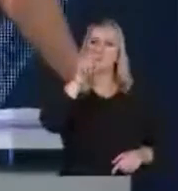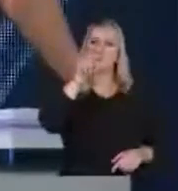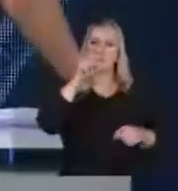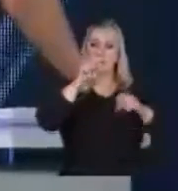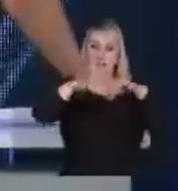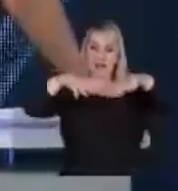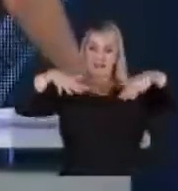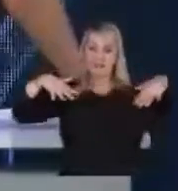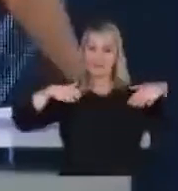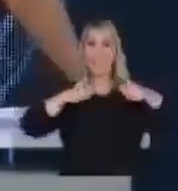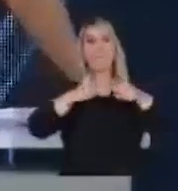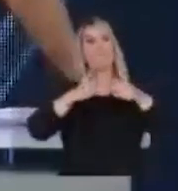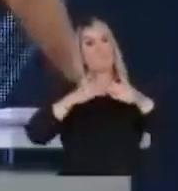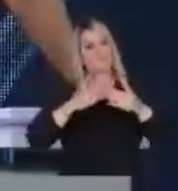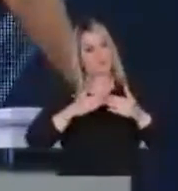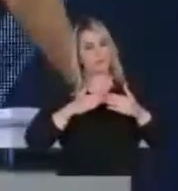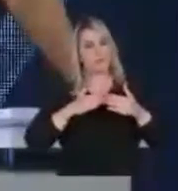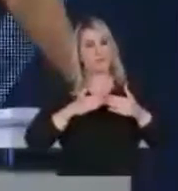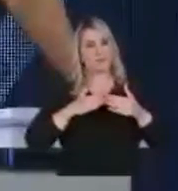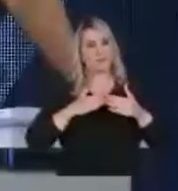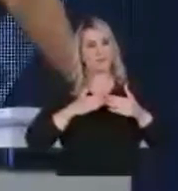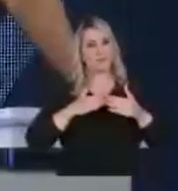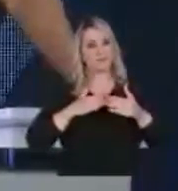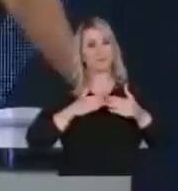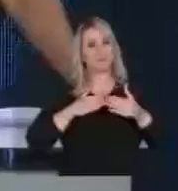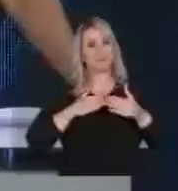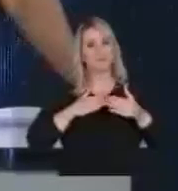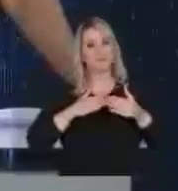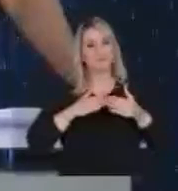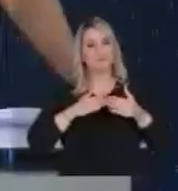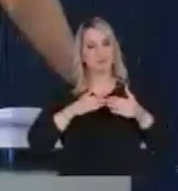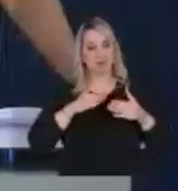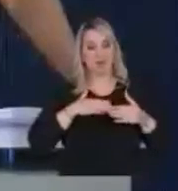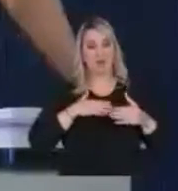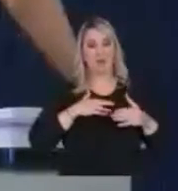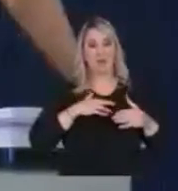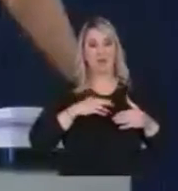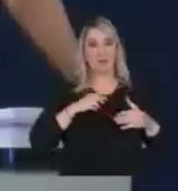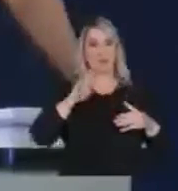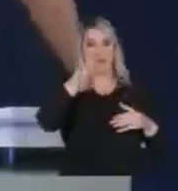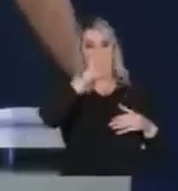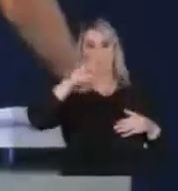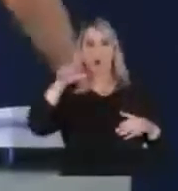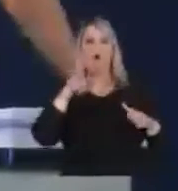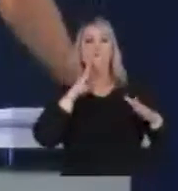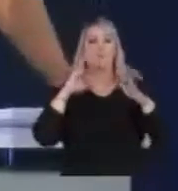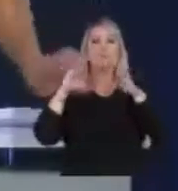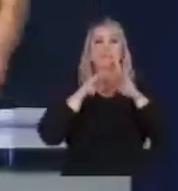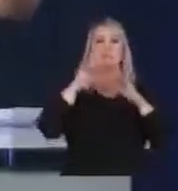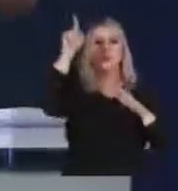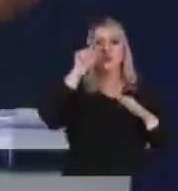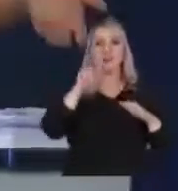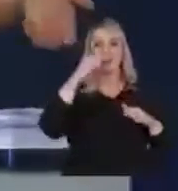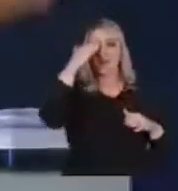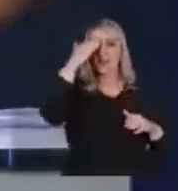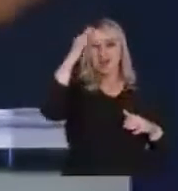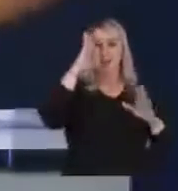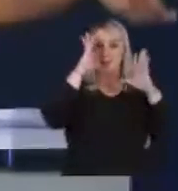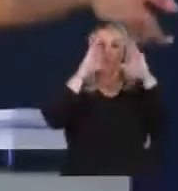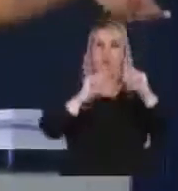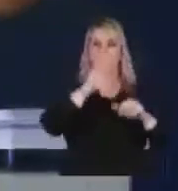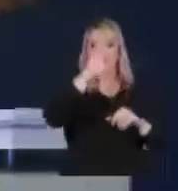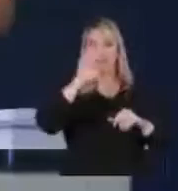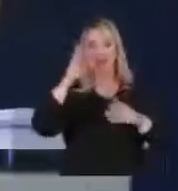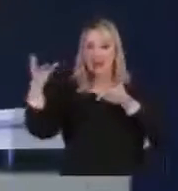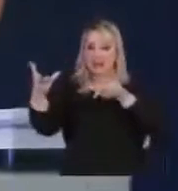platéia por favor e na rádio e tv do ovo facebook agradecemos aos candidatos